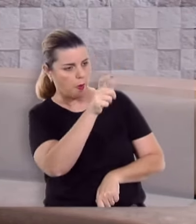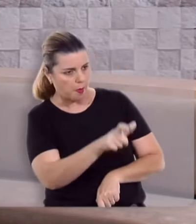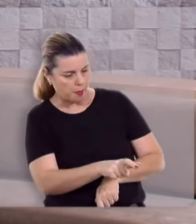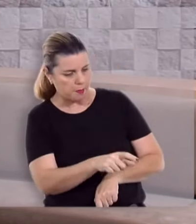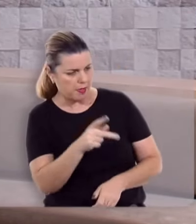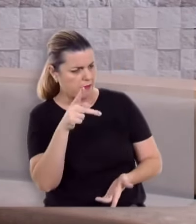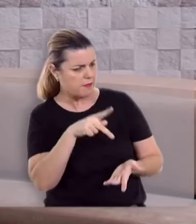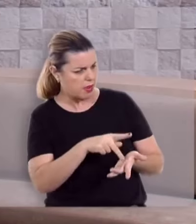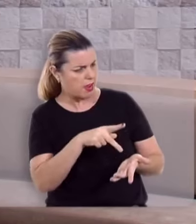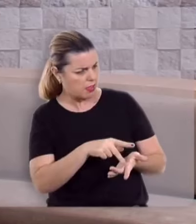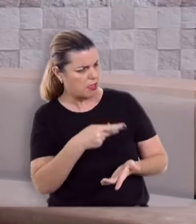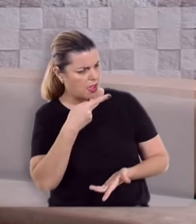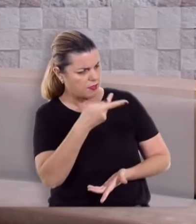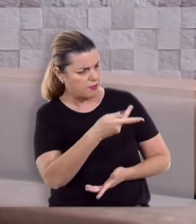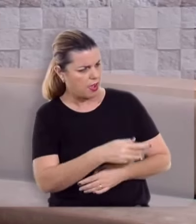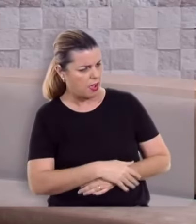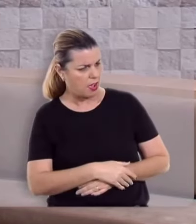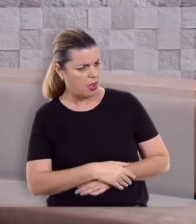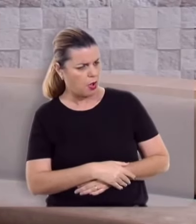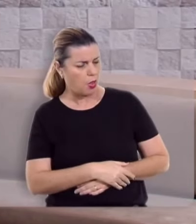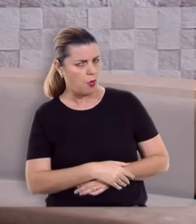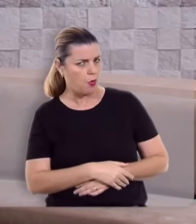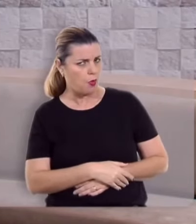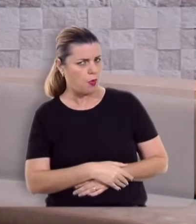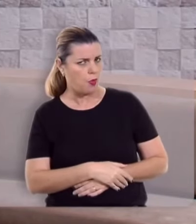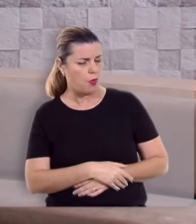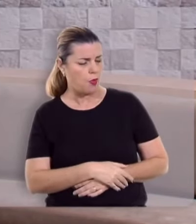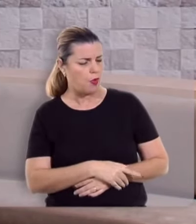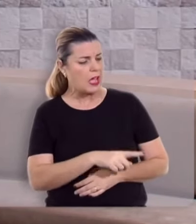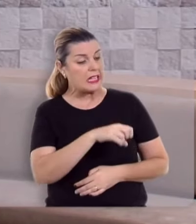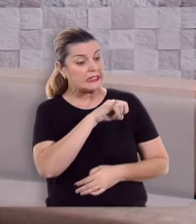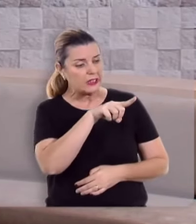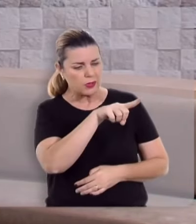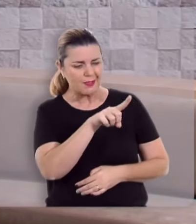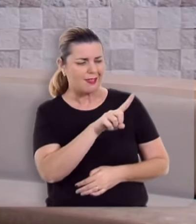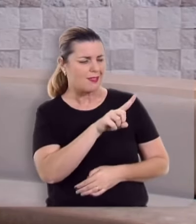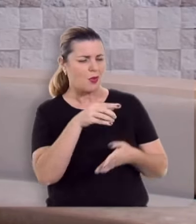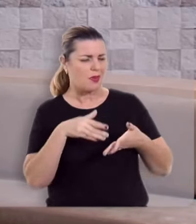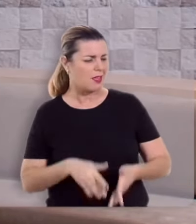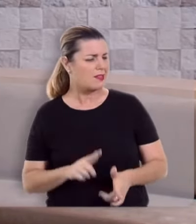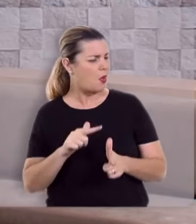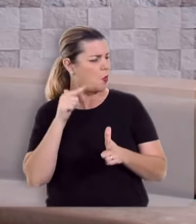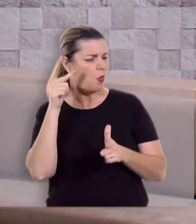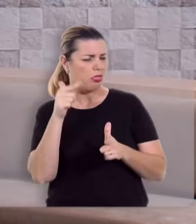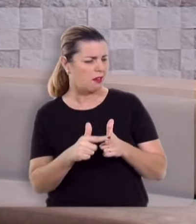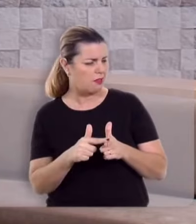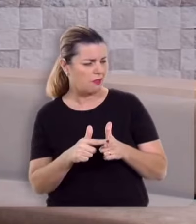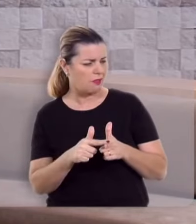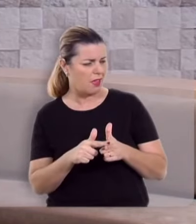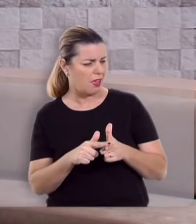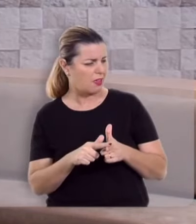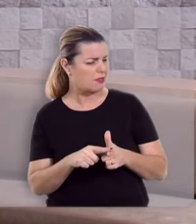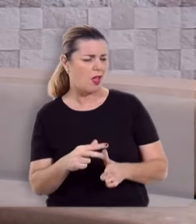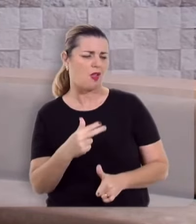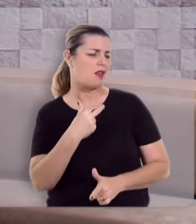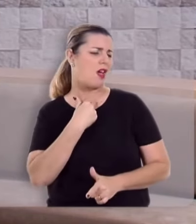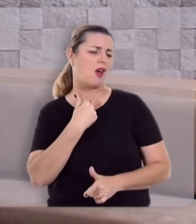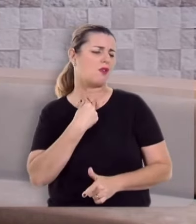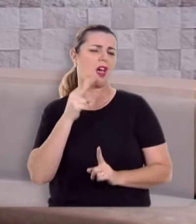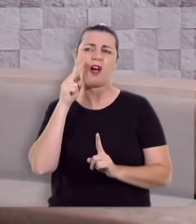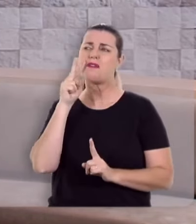em verdade, em verdade digo, se tu não nasceres de novo, não podes